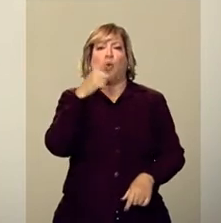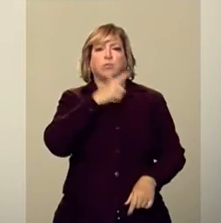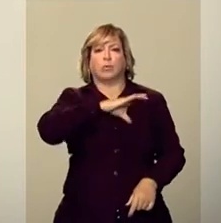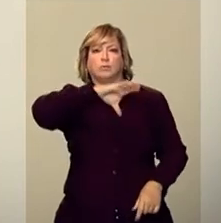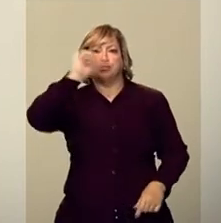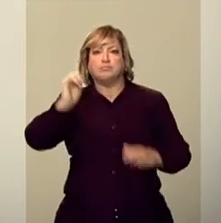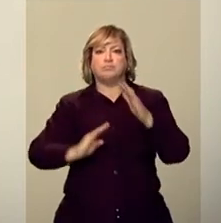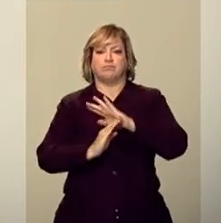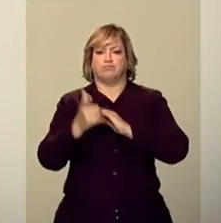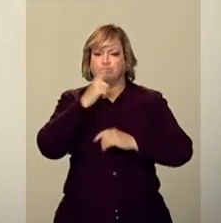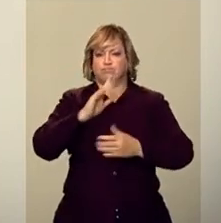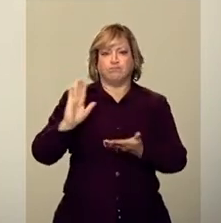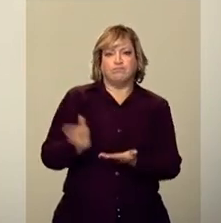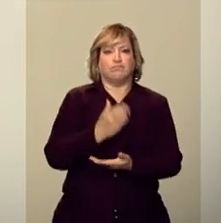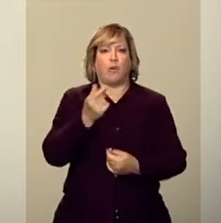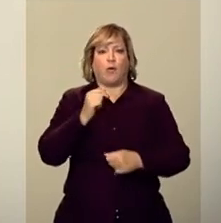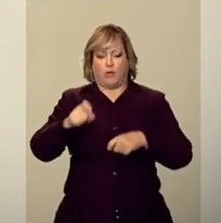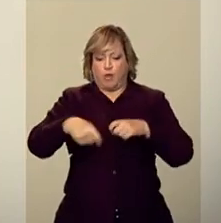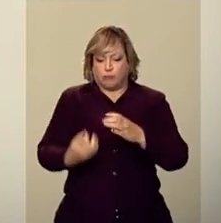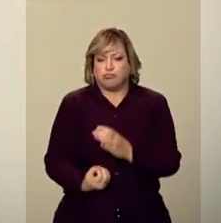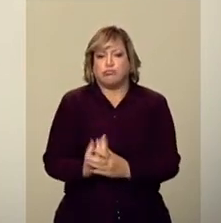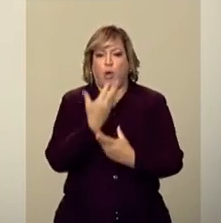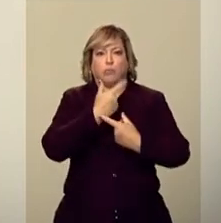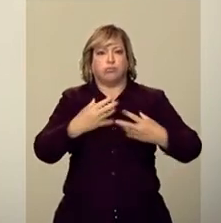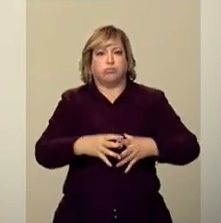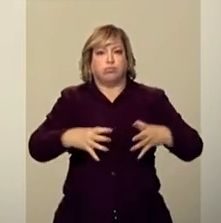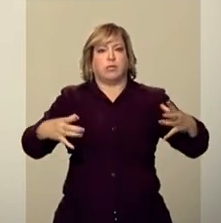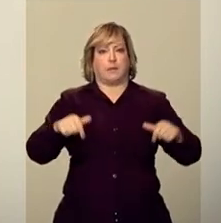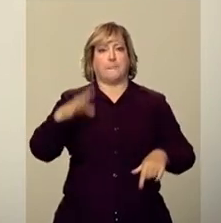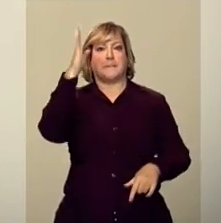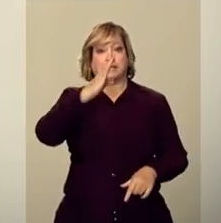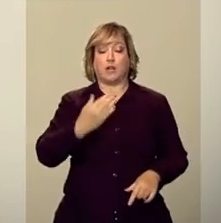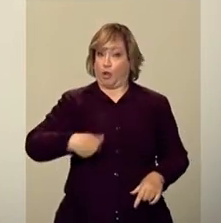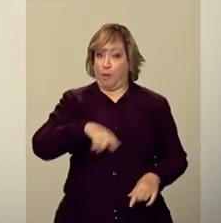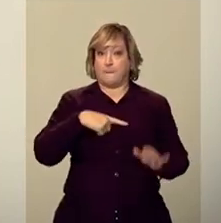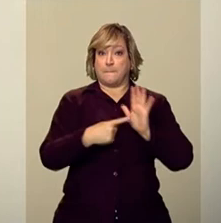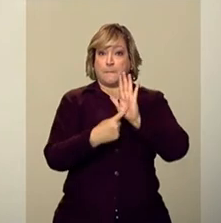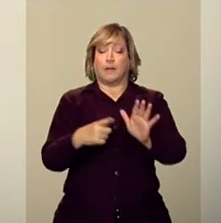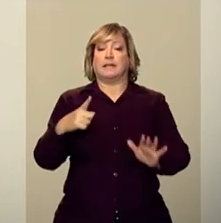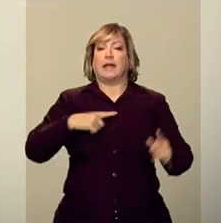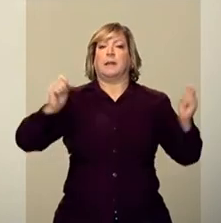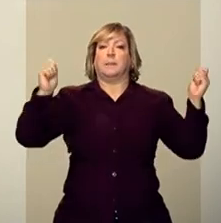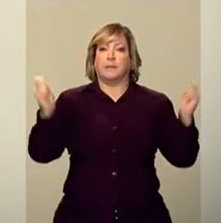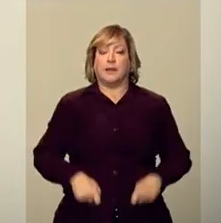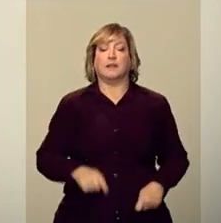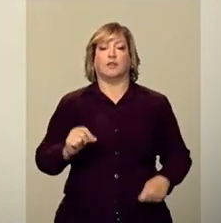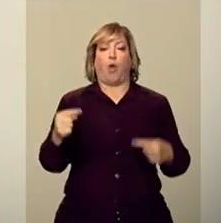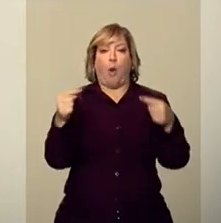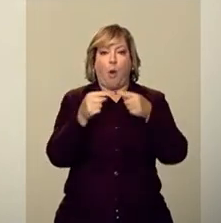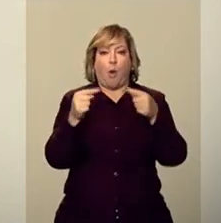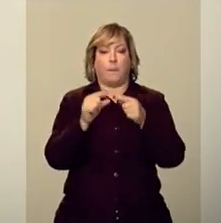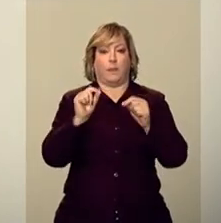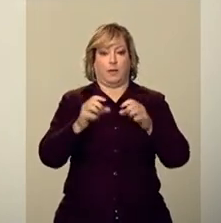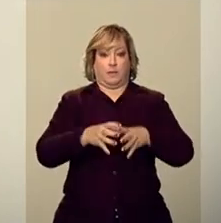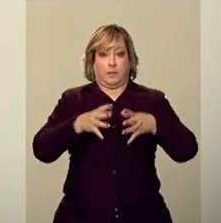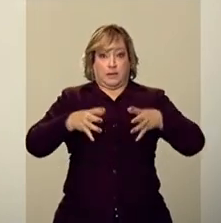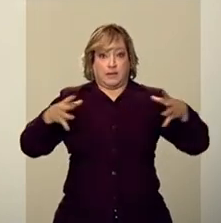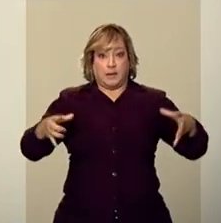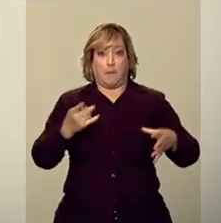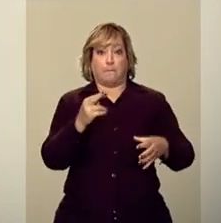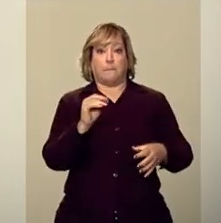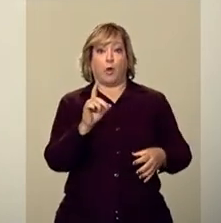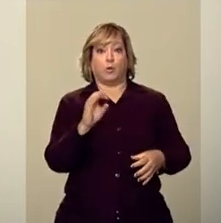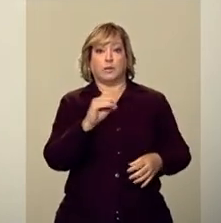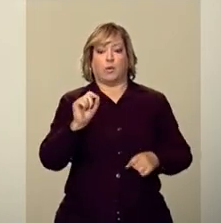recordes de produção de alimentos no Brasil Isso mostra que nós temos a capacidade de combinar o crescimento da